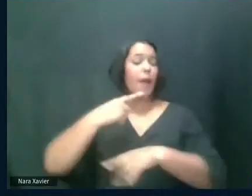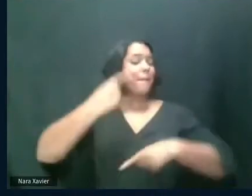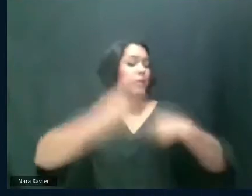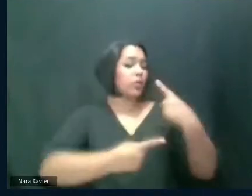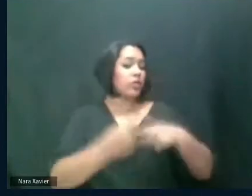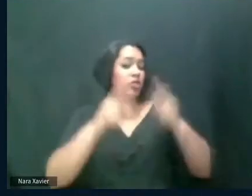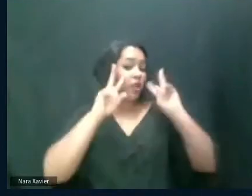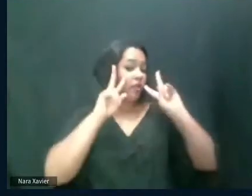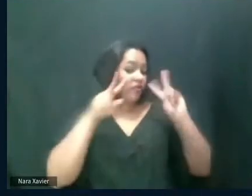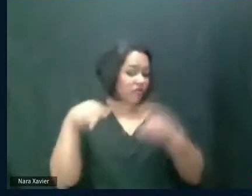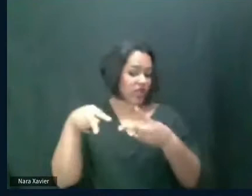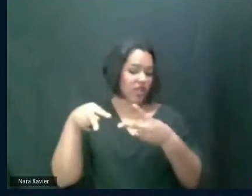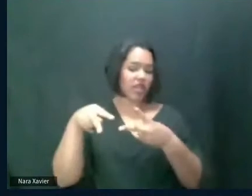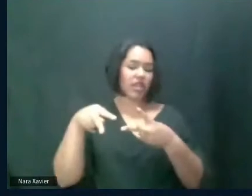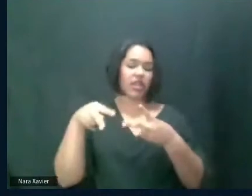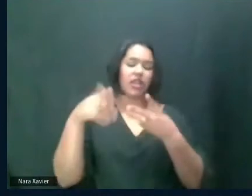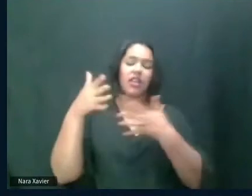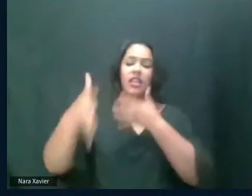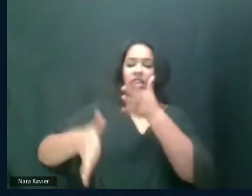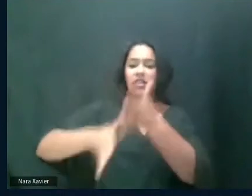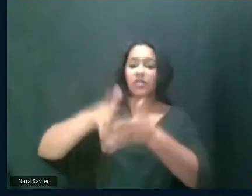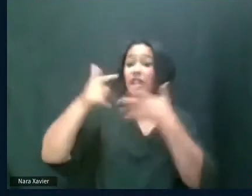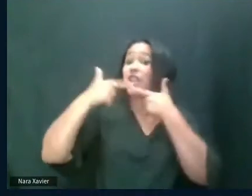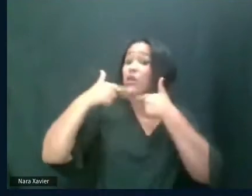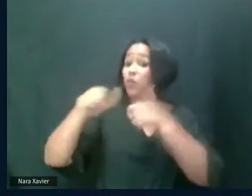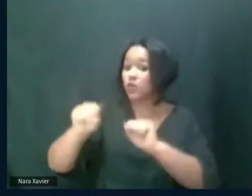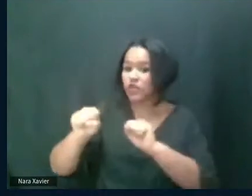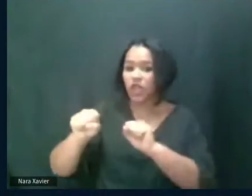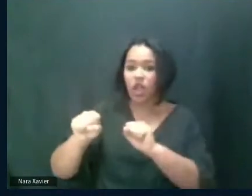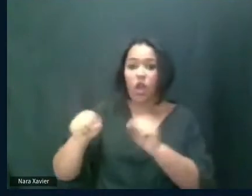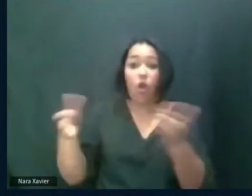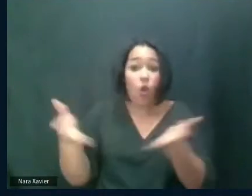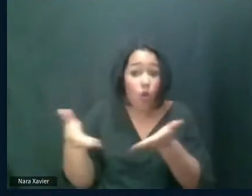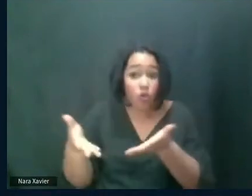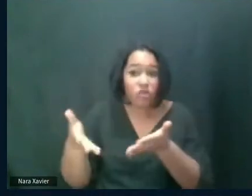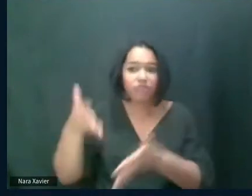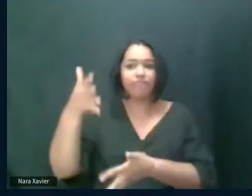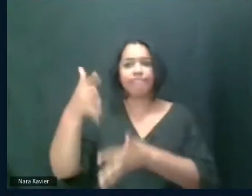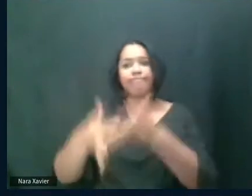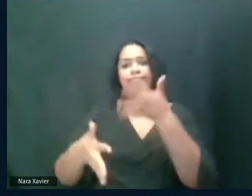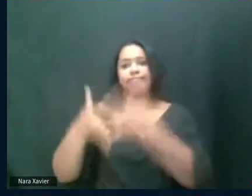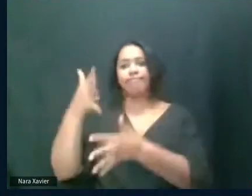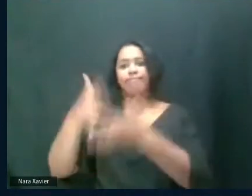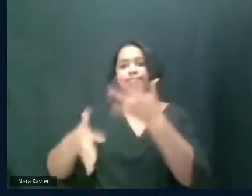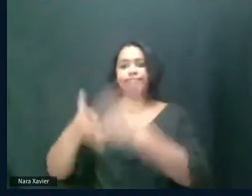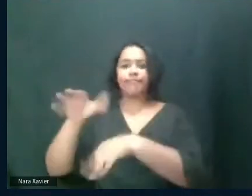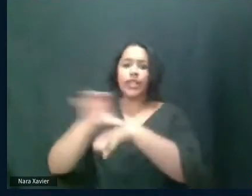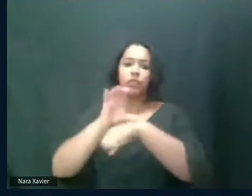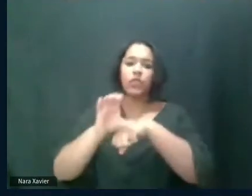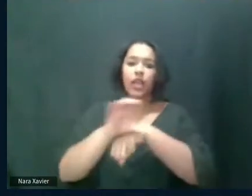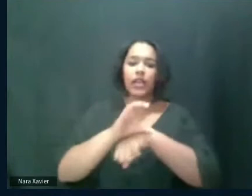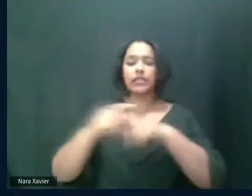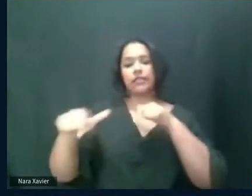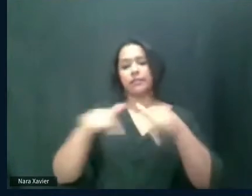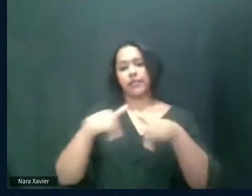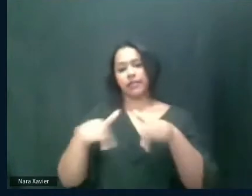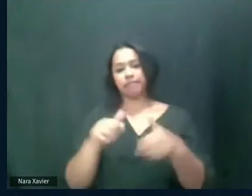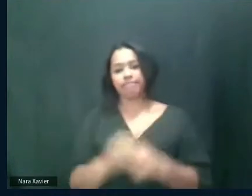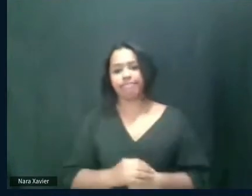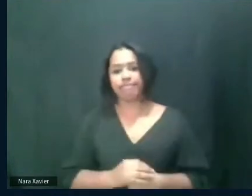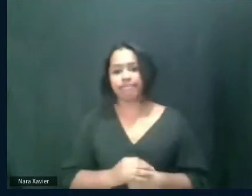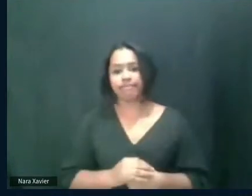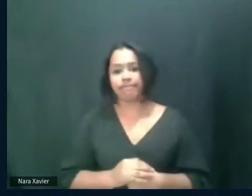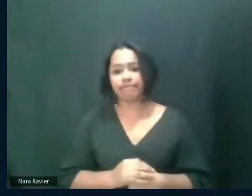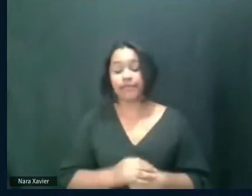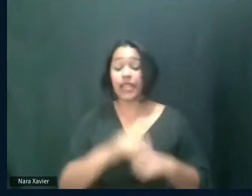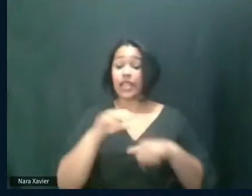voltadas para a língua de sinais, linguísticas que hoje tem no Brasil, ela atrapalha o CAS a trabalhar. O CAS,